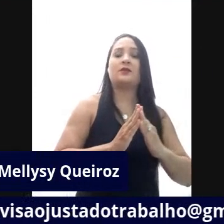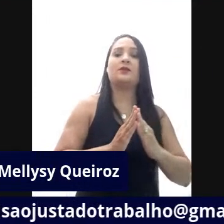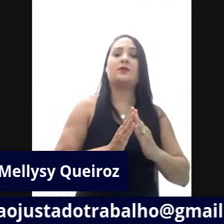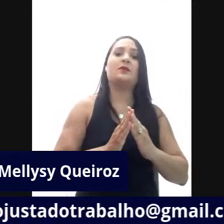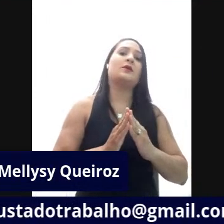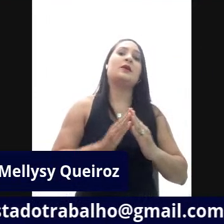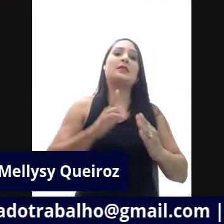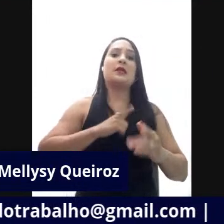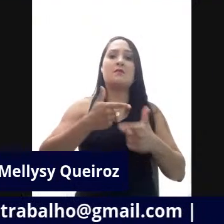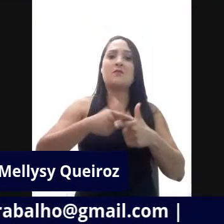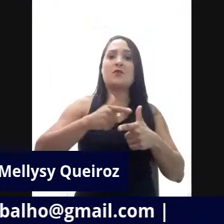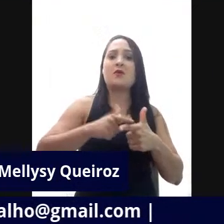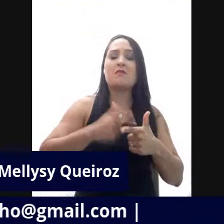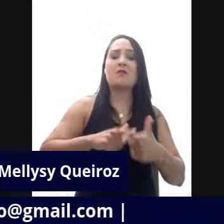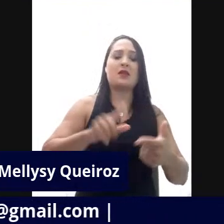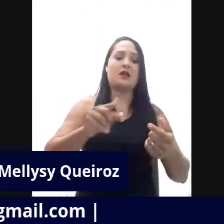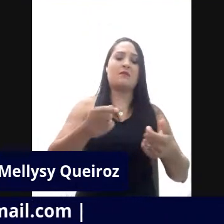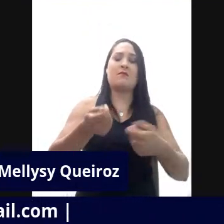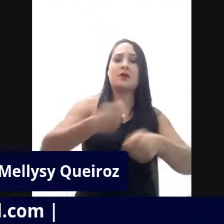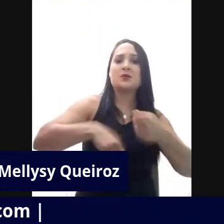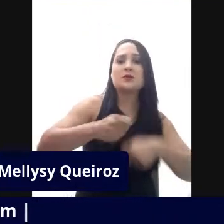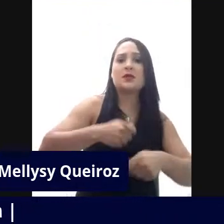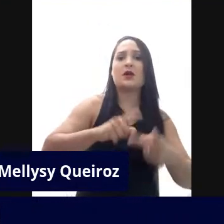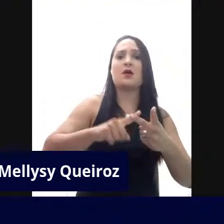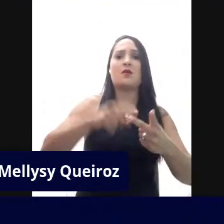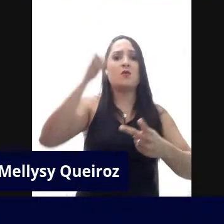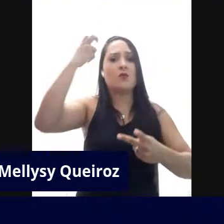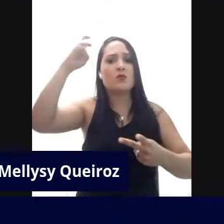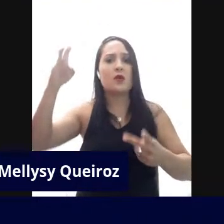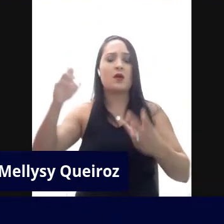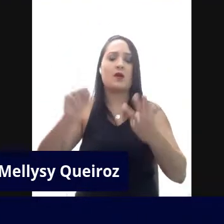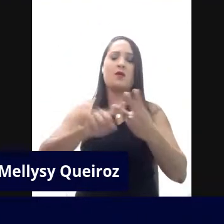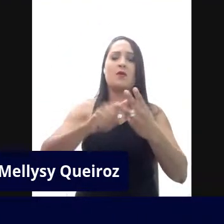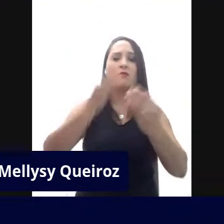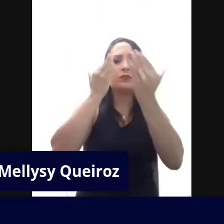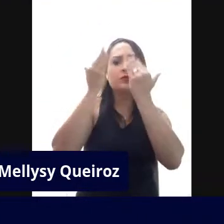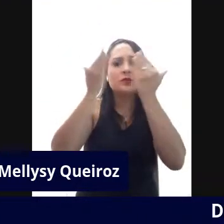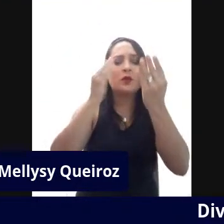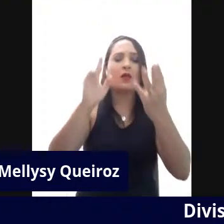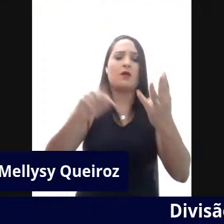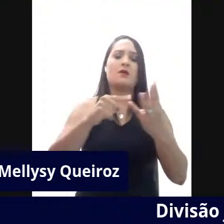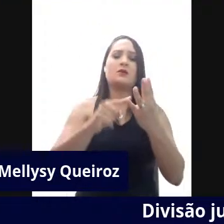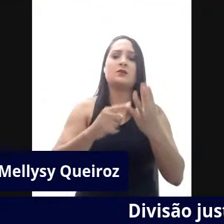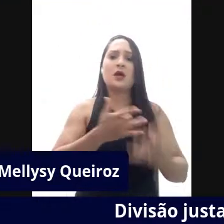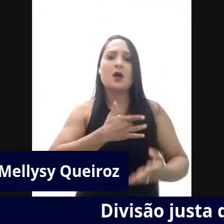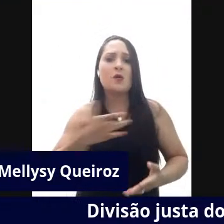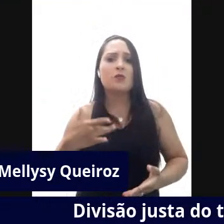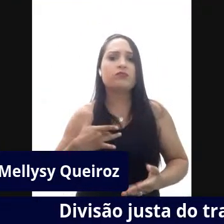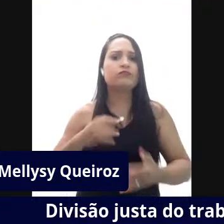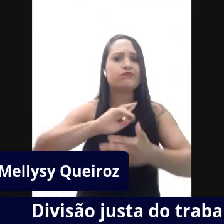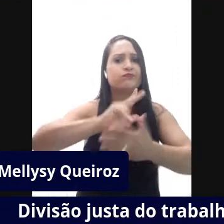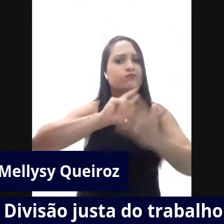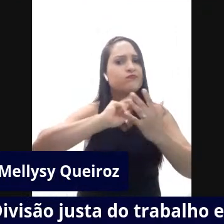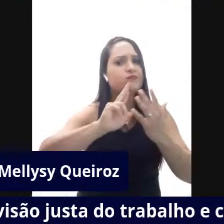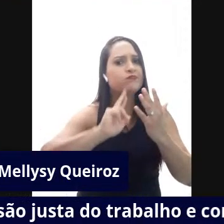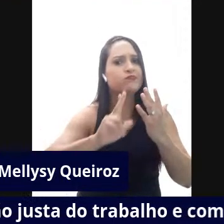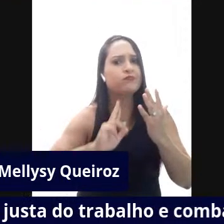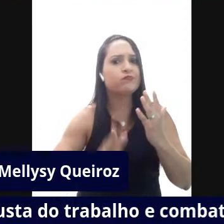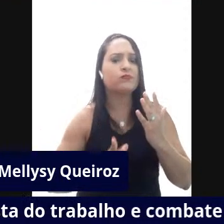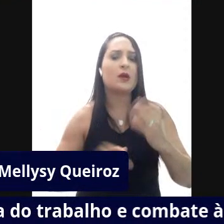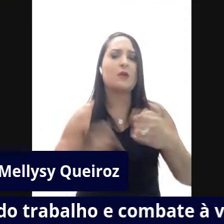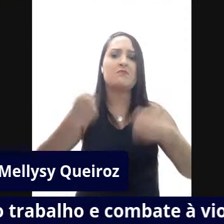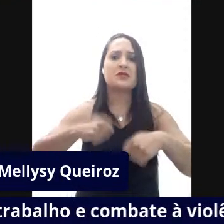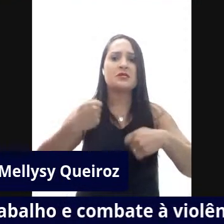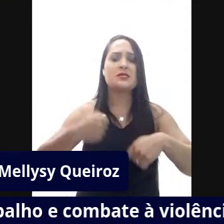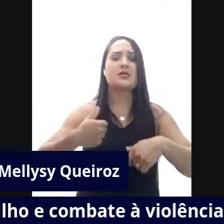social, cultural, psicológica, questão de saúde, e a gente precisa também